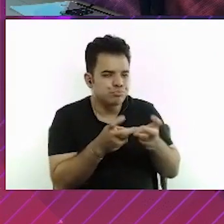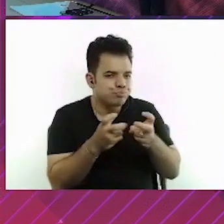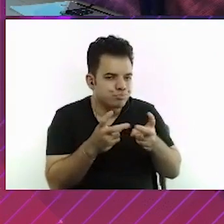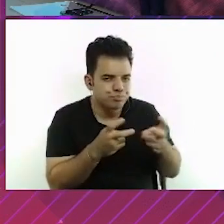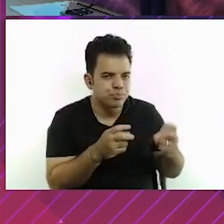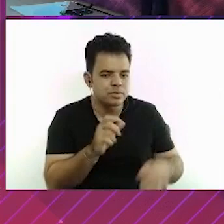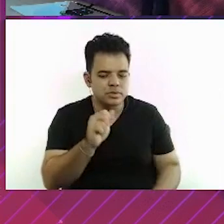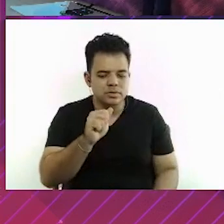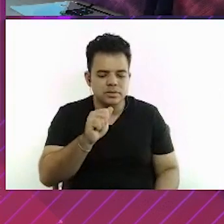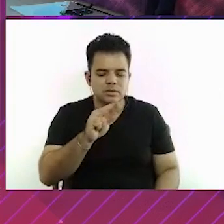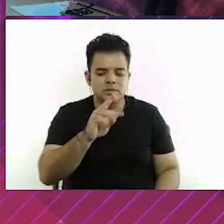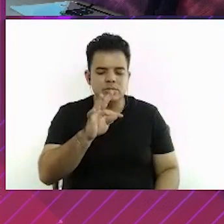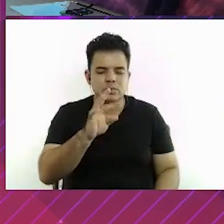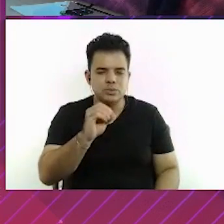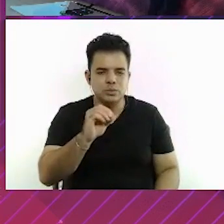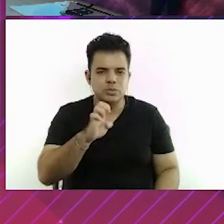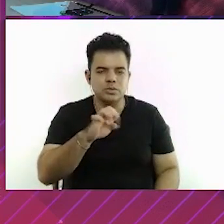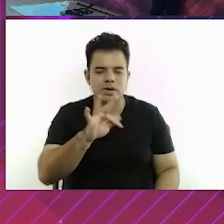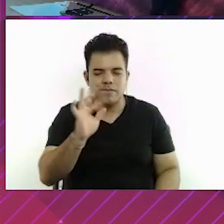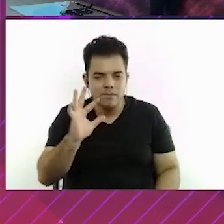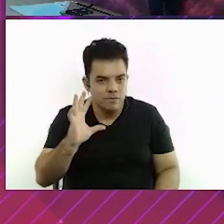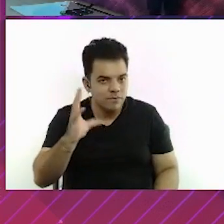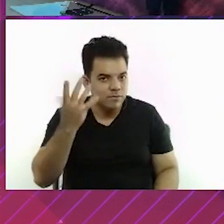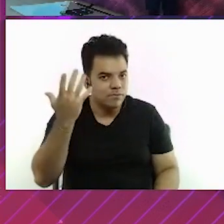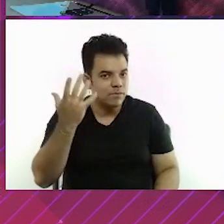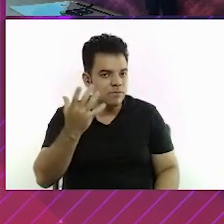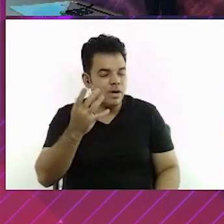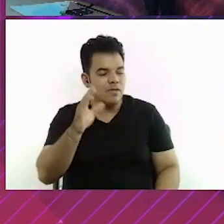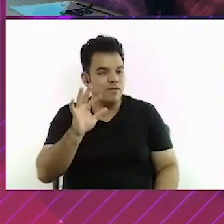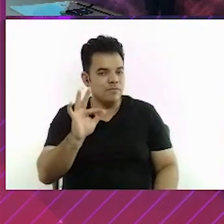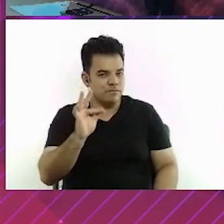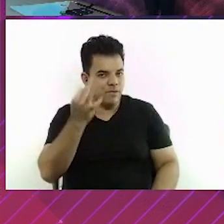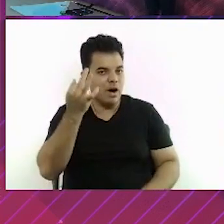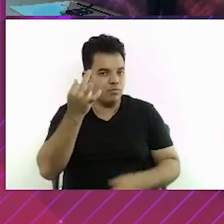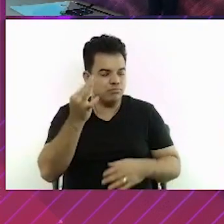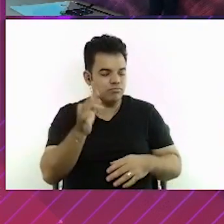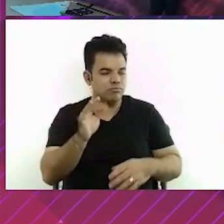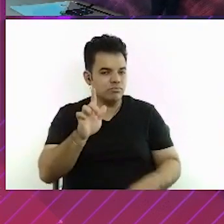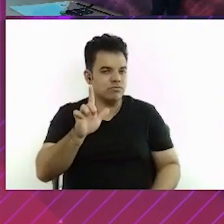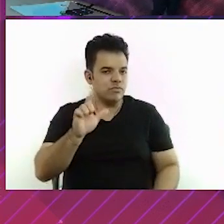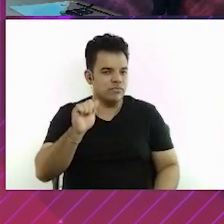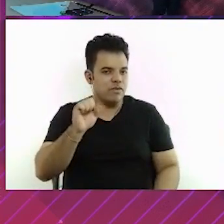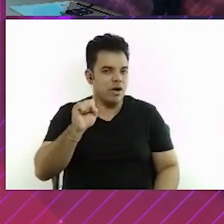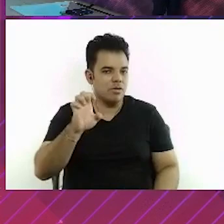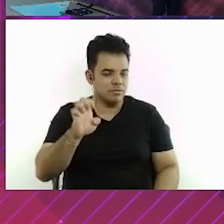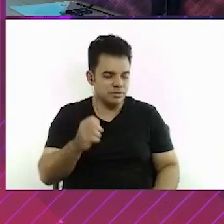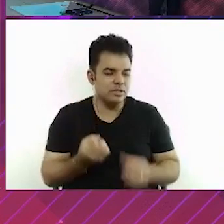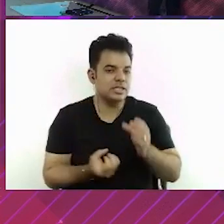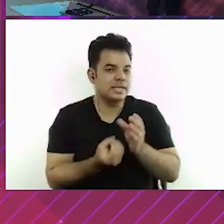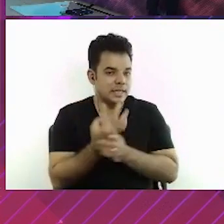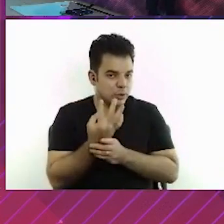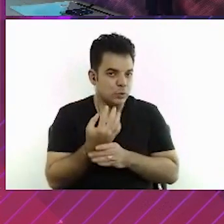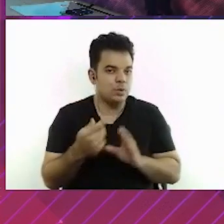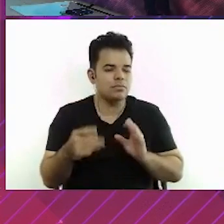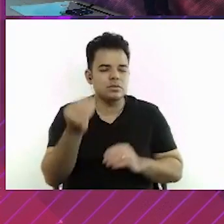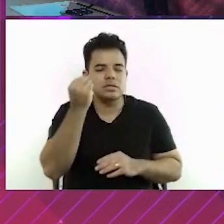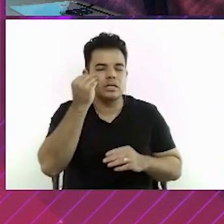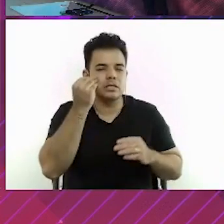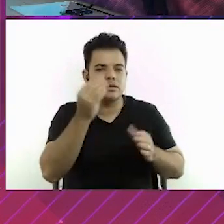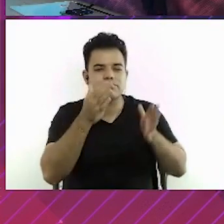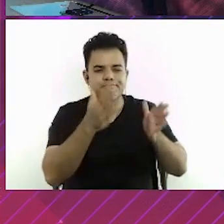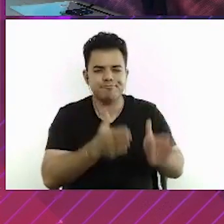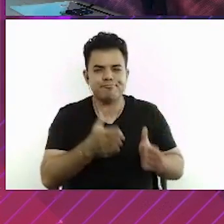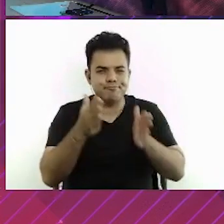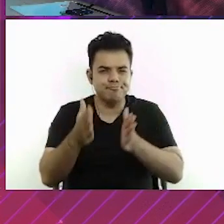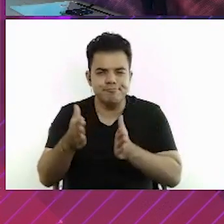falso e fica consumindo do canal que foi criado. Tenta processar. Não conseguiu,